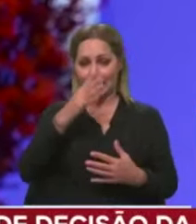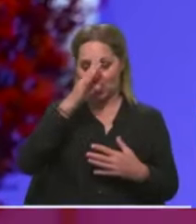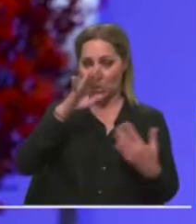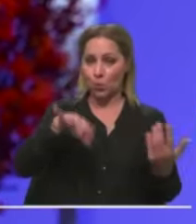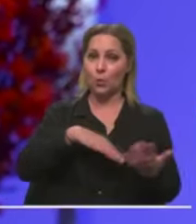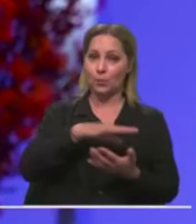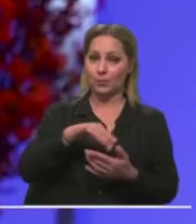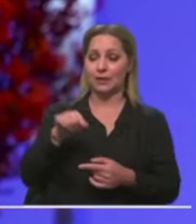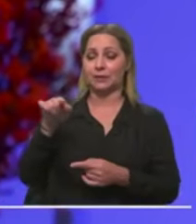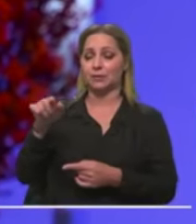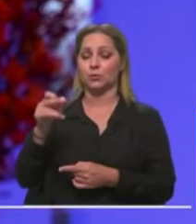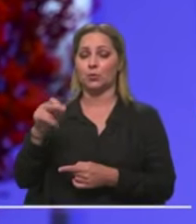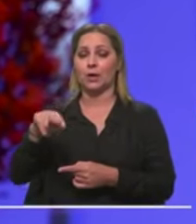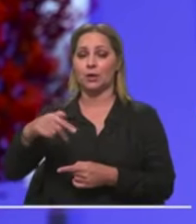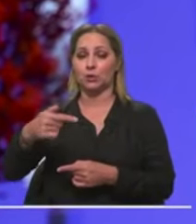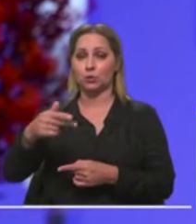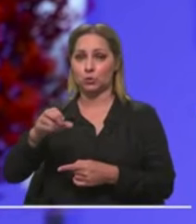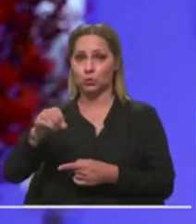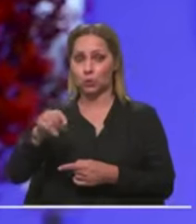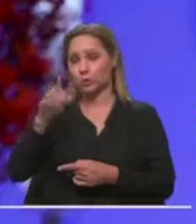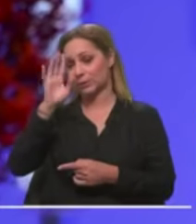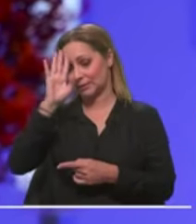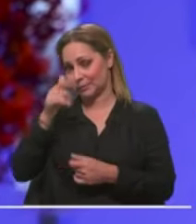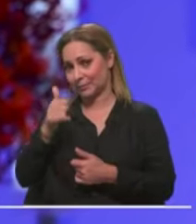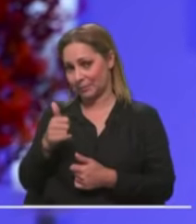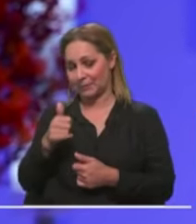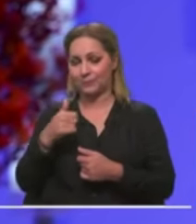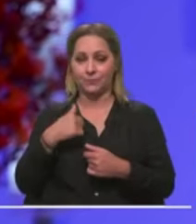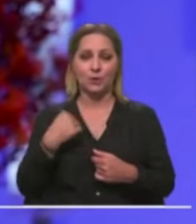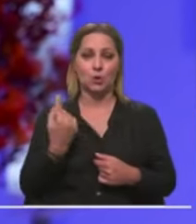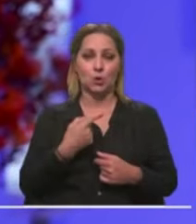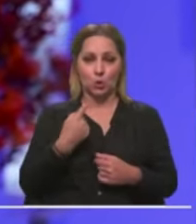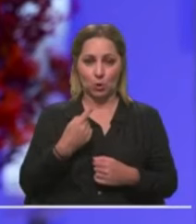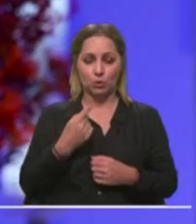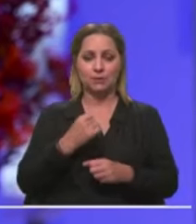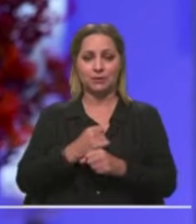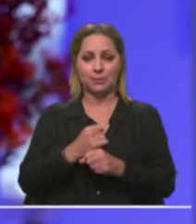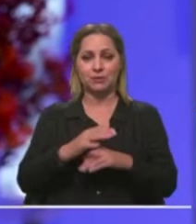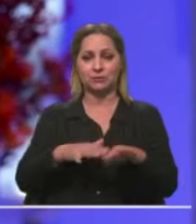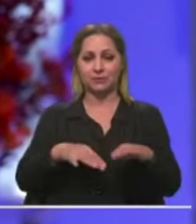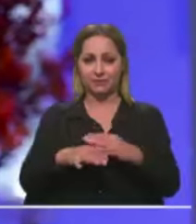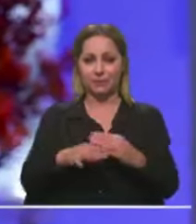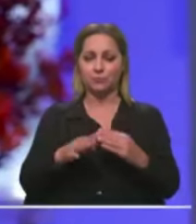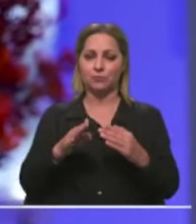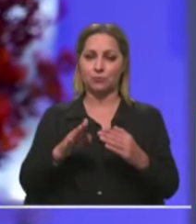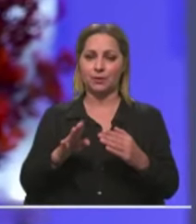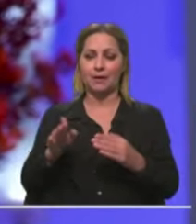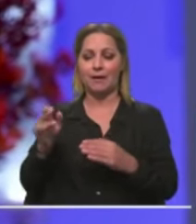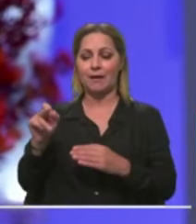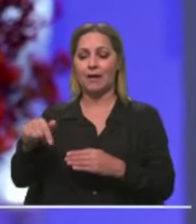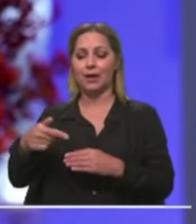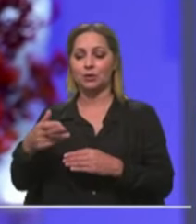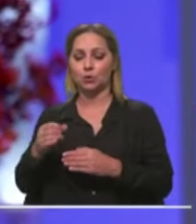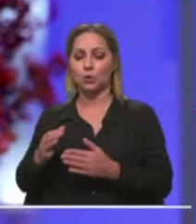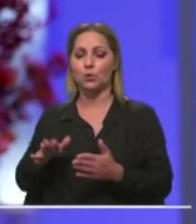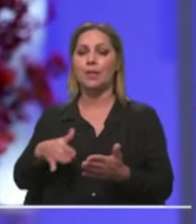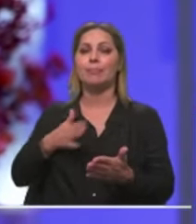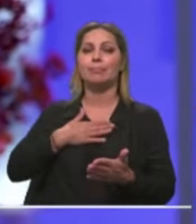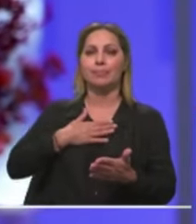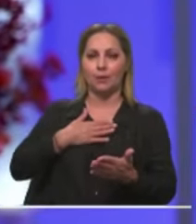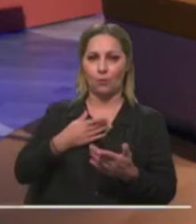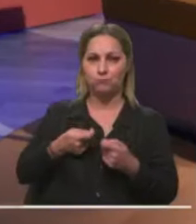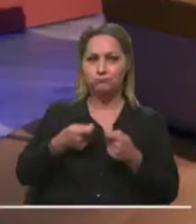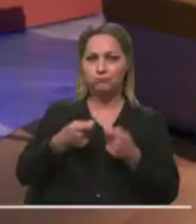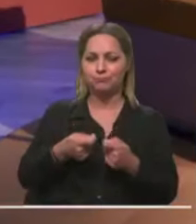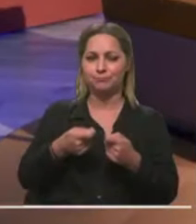disso melhor do que ninguém Ah e muitos muito daquilo que nós fizemos veio da motivação que o António nos deu António